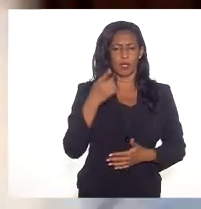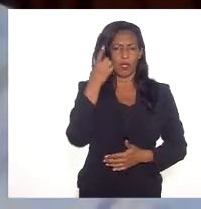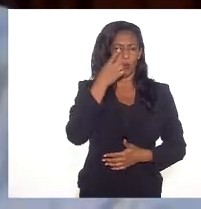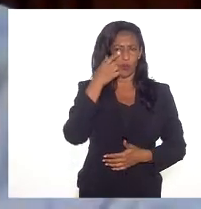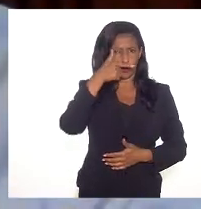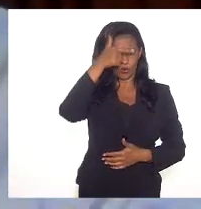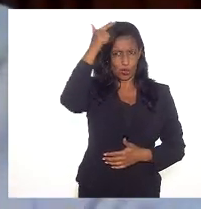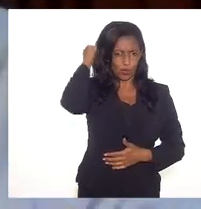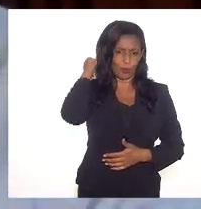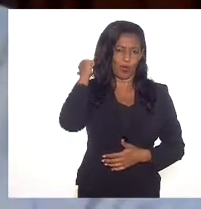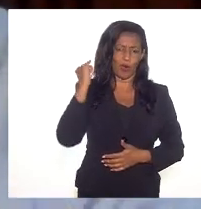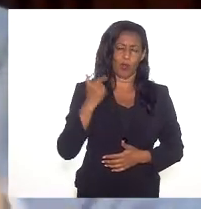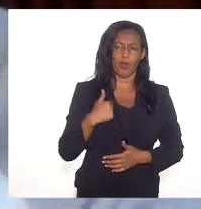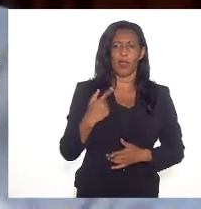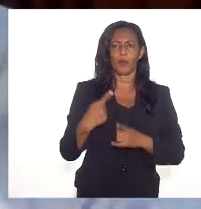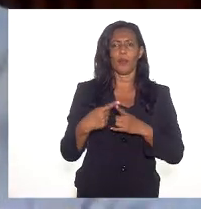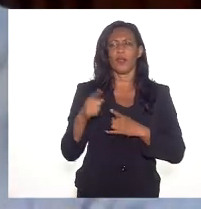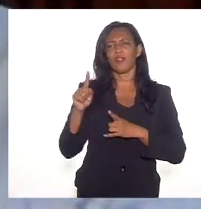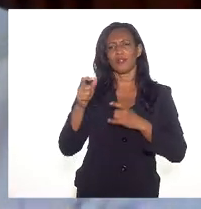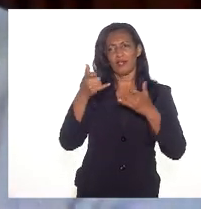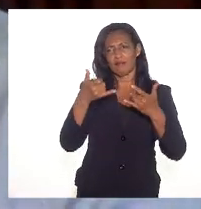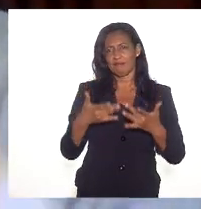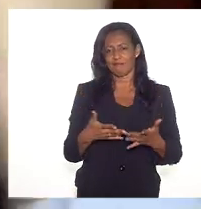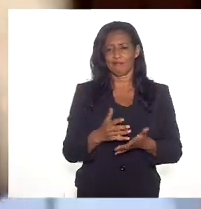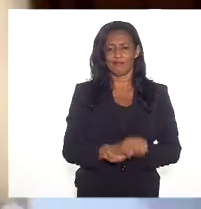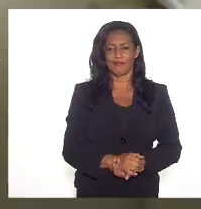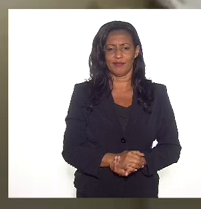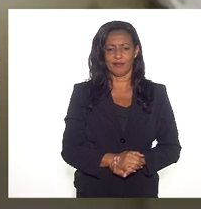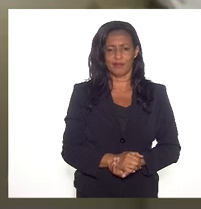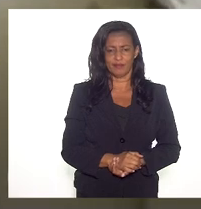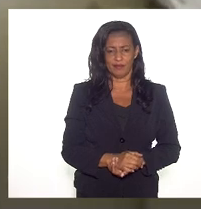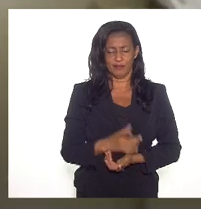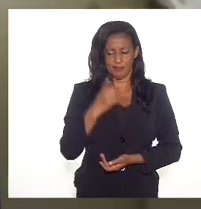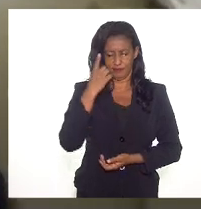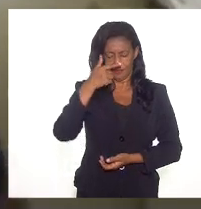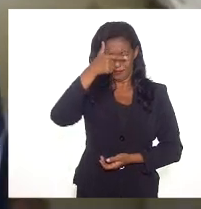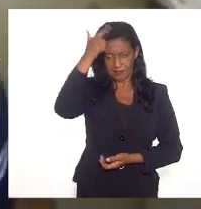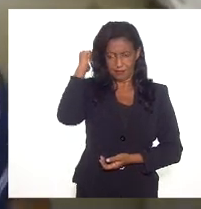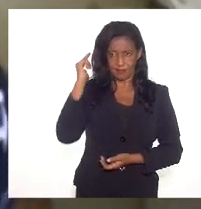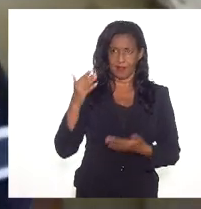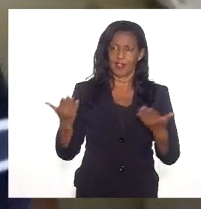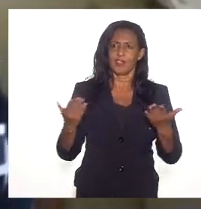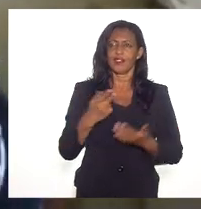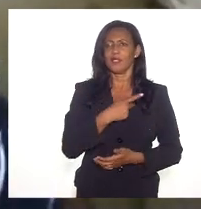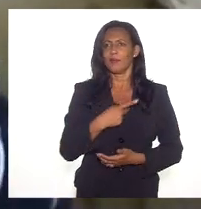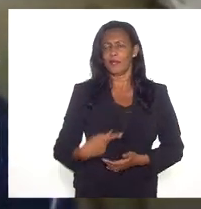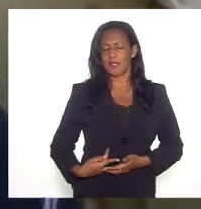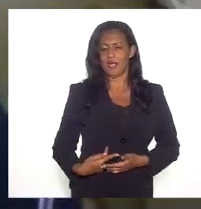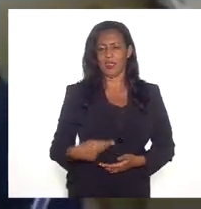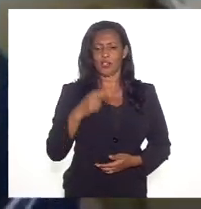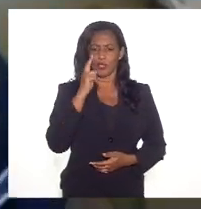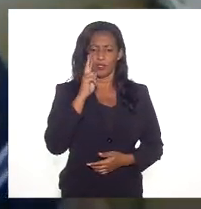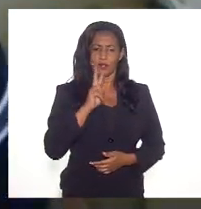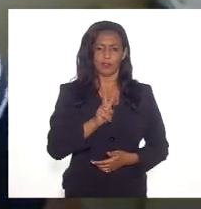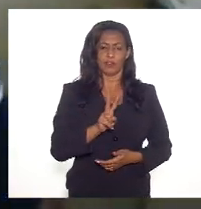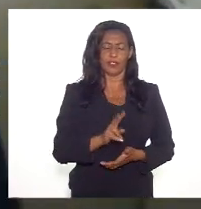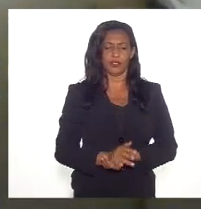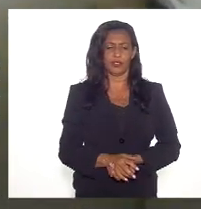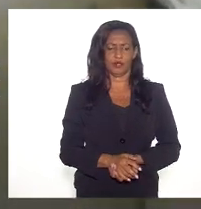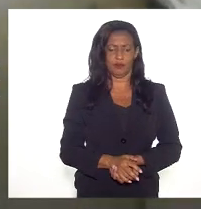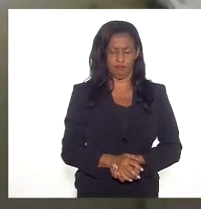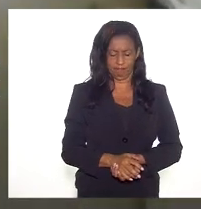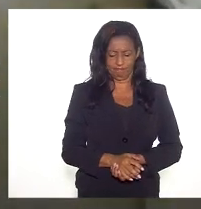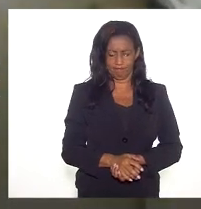é porque está só na justificativa. Deputado Luiz Paulo. Senhor presidente, eu vejo